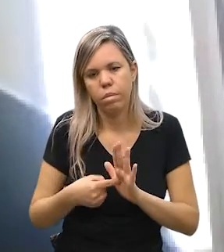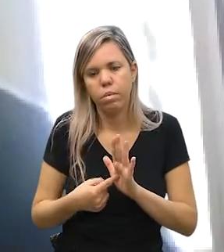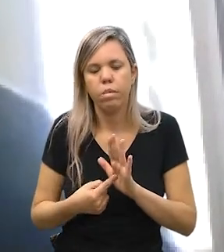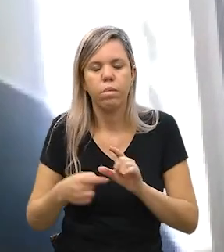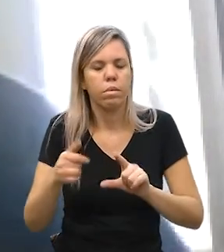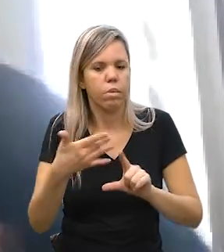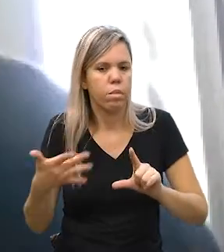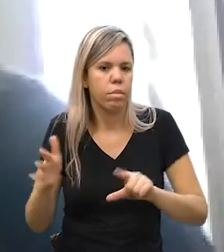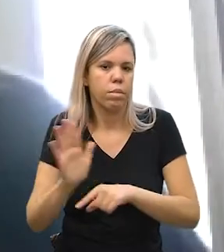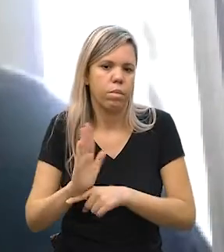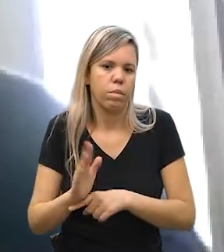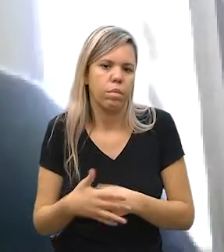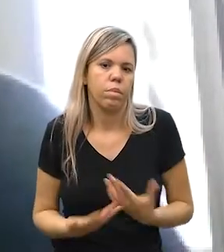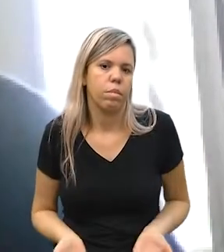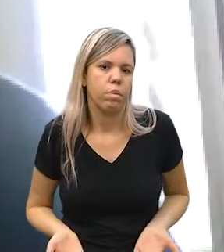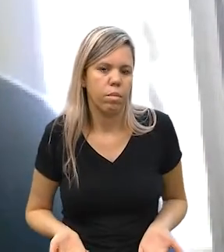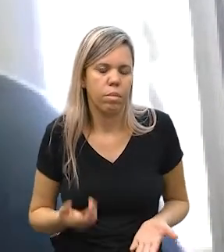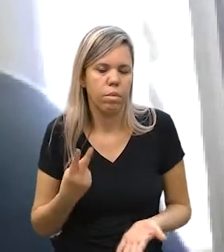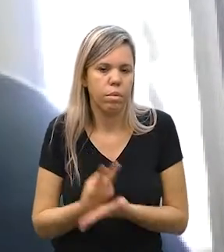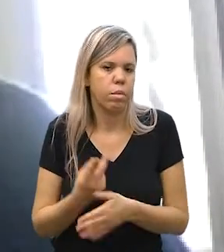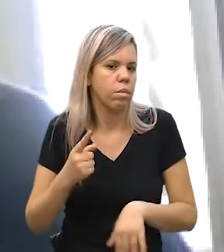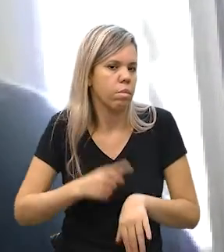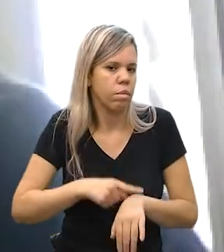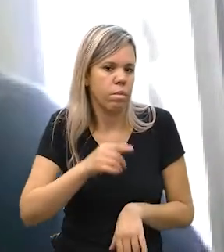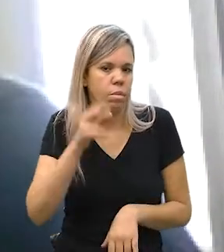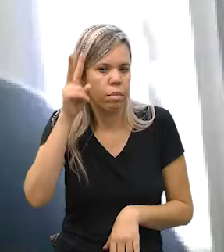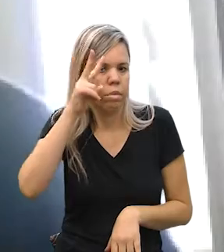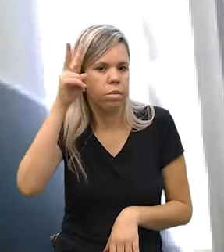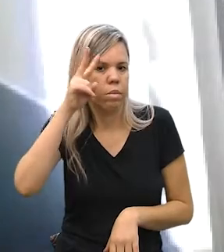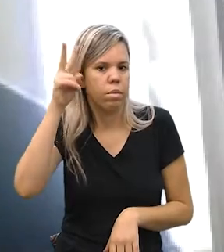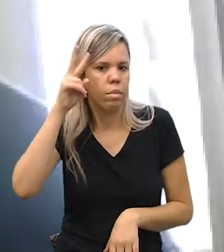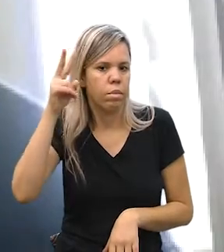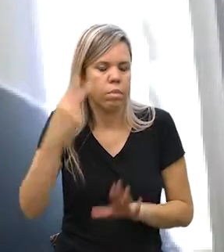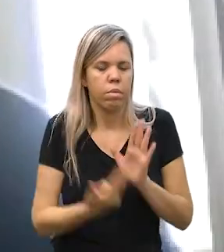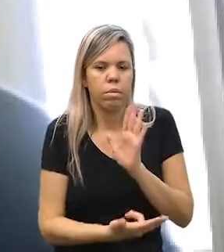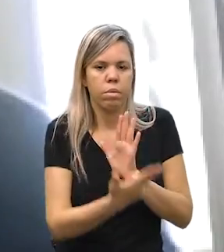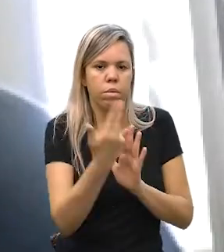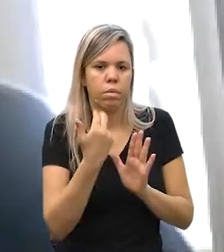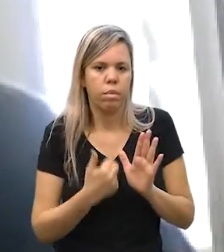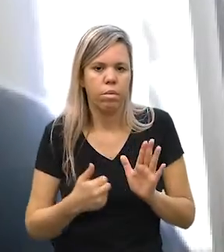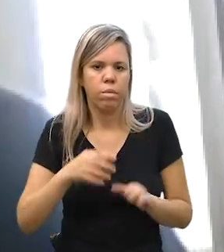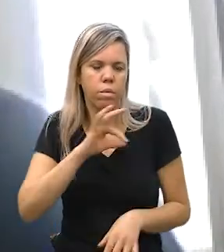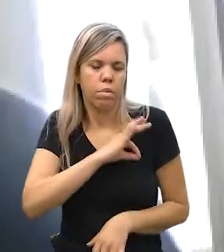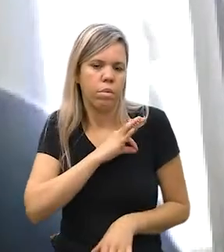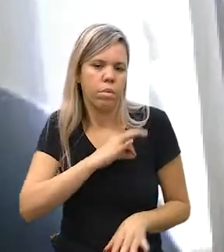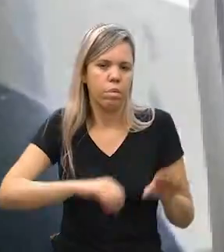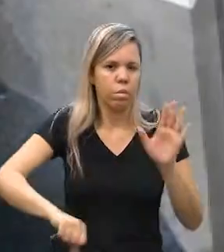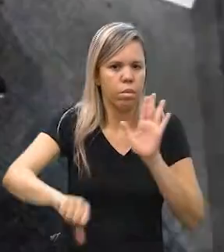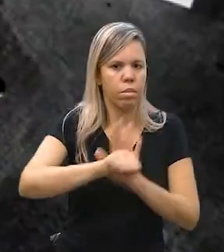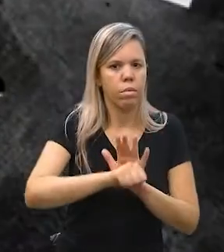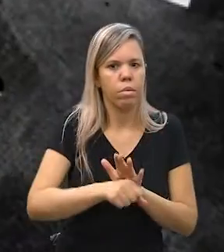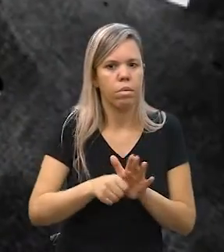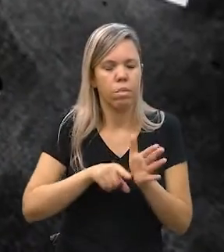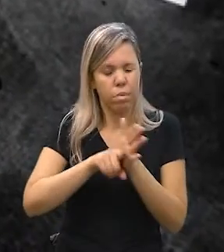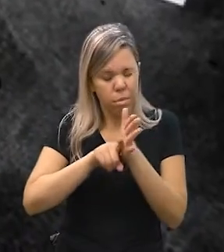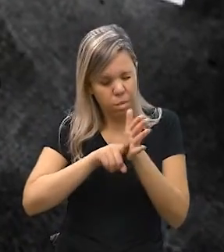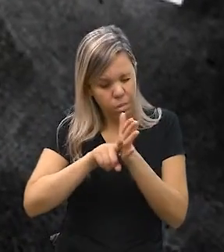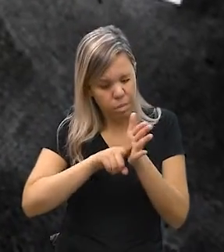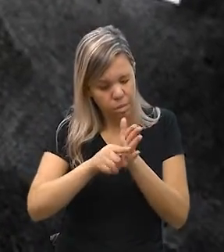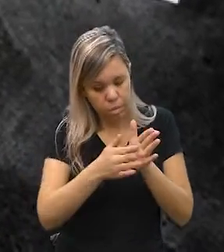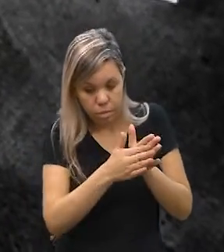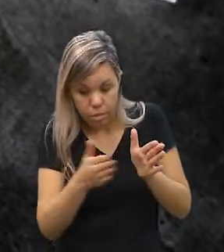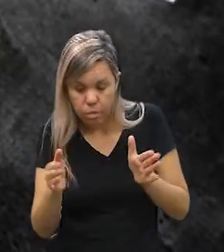seriado. E, ao mesmo tempo, lembra aquele desenho que a polícia criminalística faz